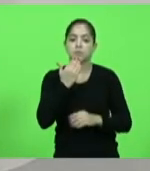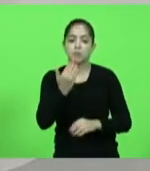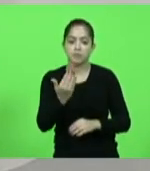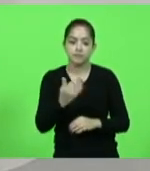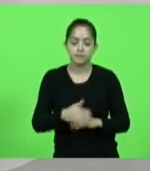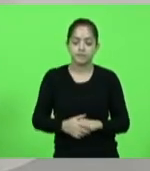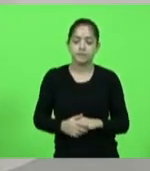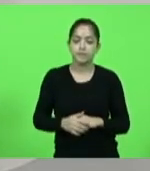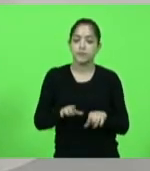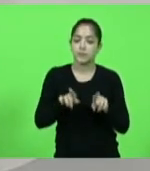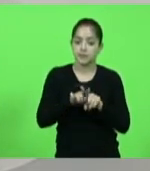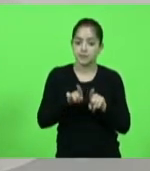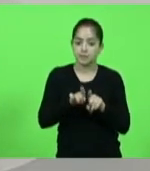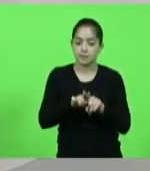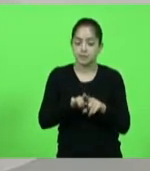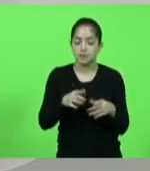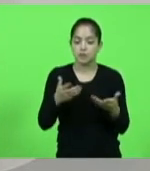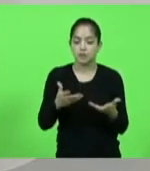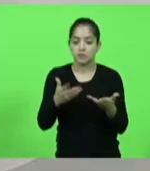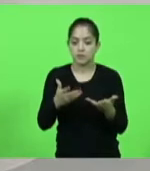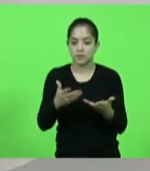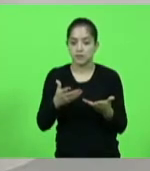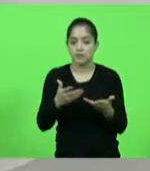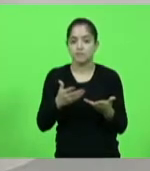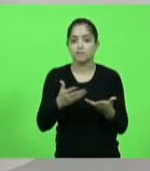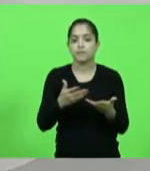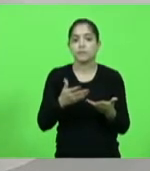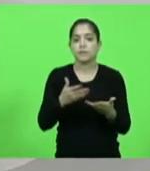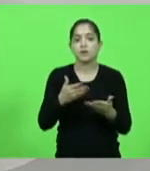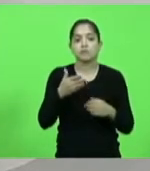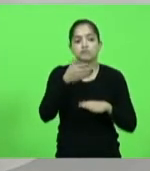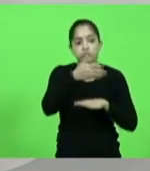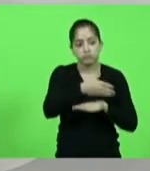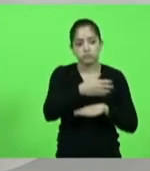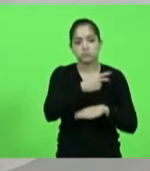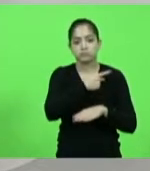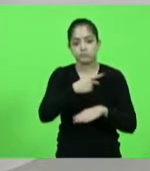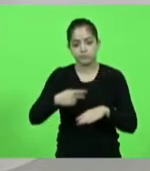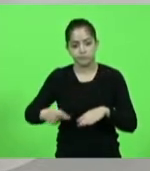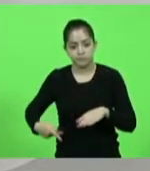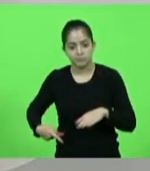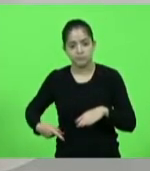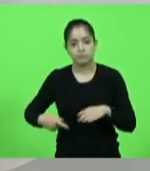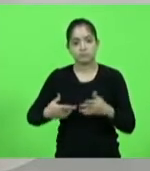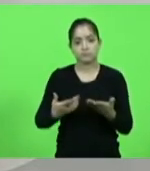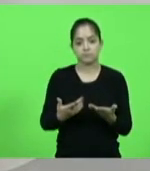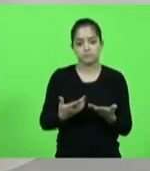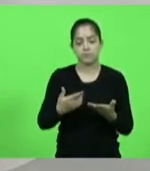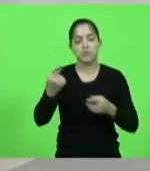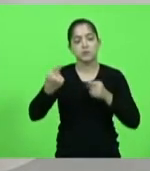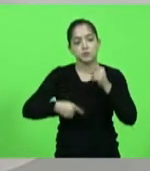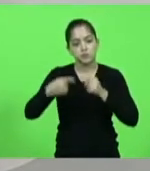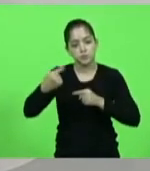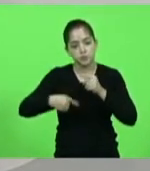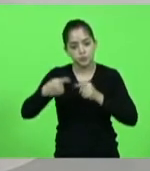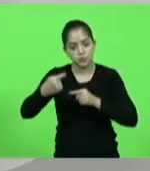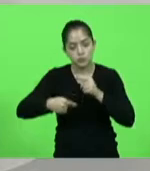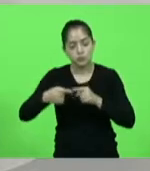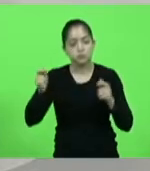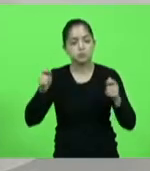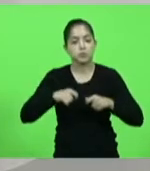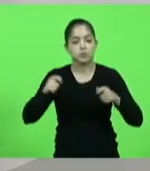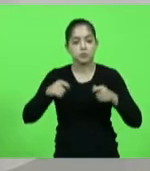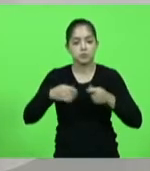Eu vou também buscar a direção do EMOSC para que a gente possa, com seriedade, discutir a possibilidade